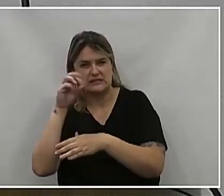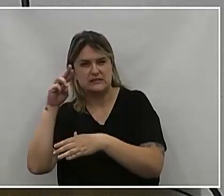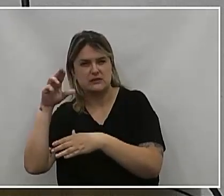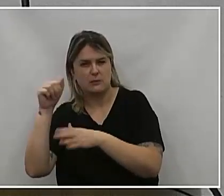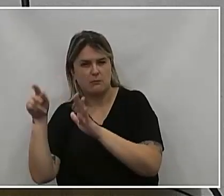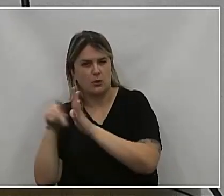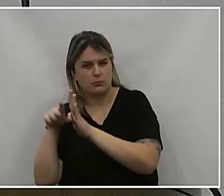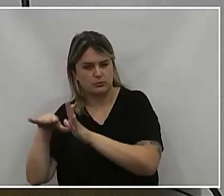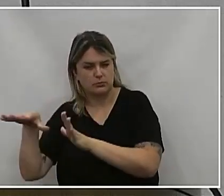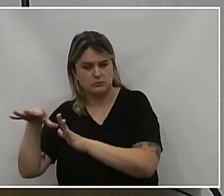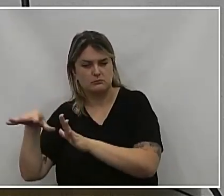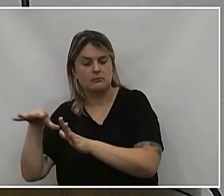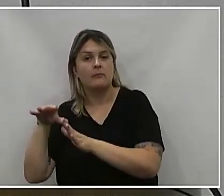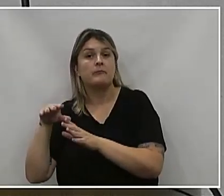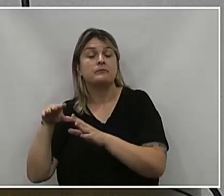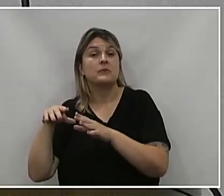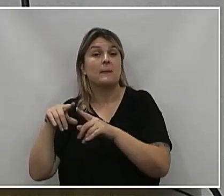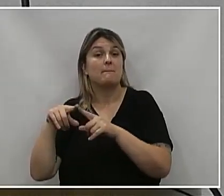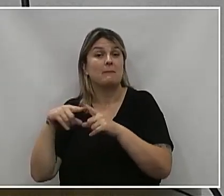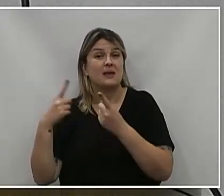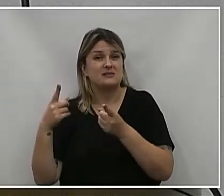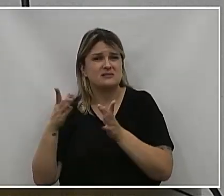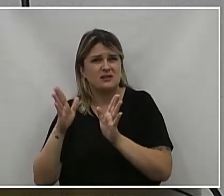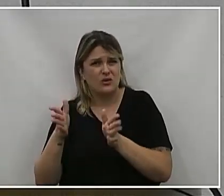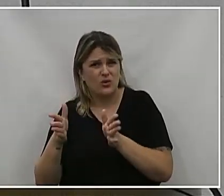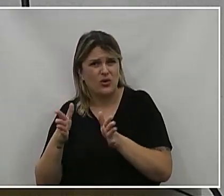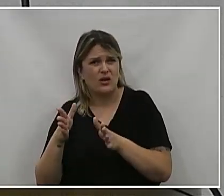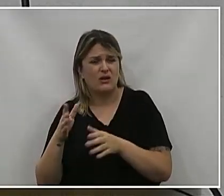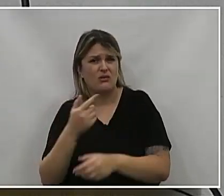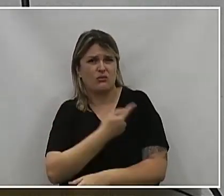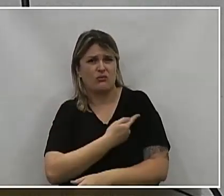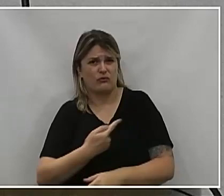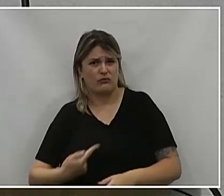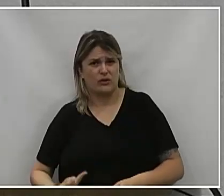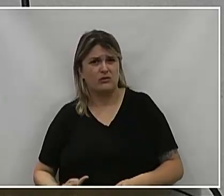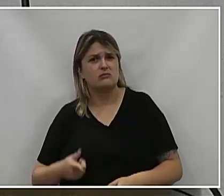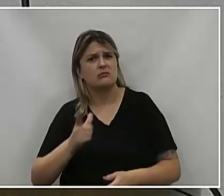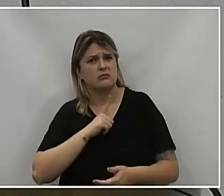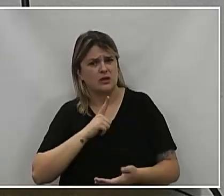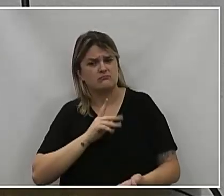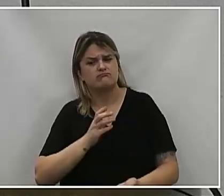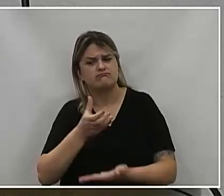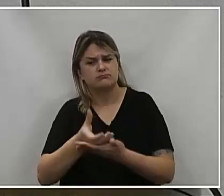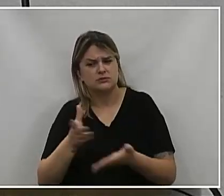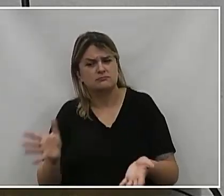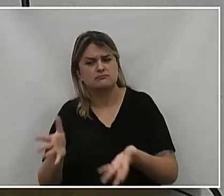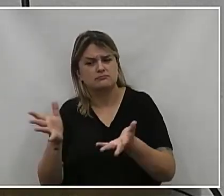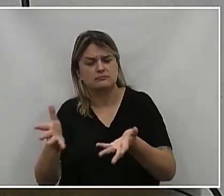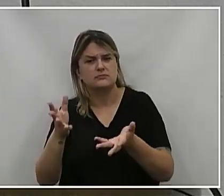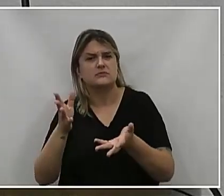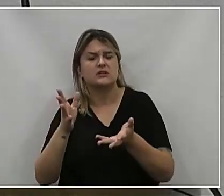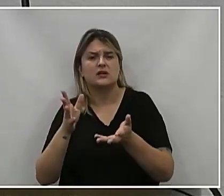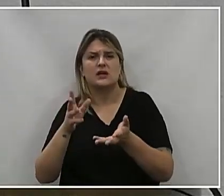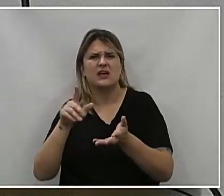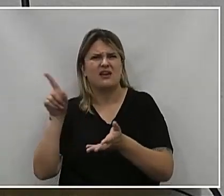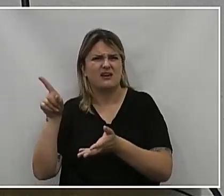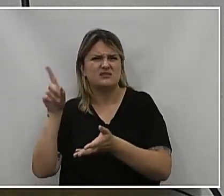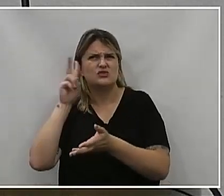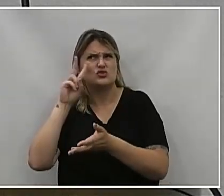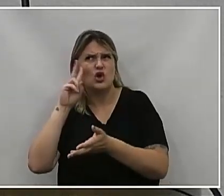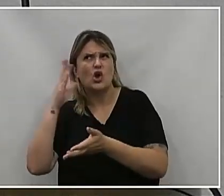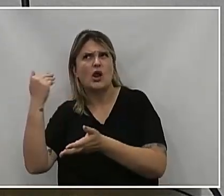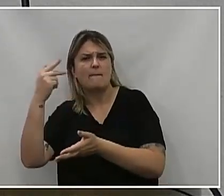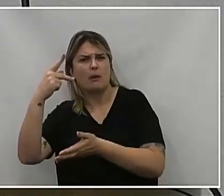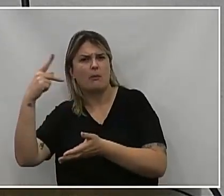mais. Porém, no momento, nós temos do governo alguns incentivos que já não colocam essas condições